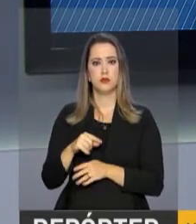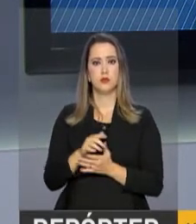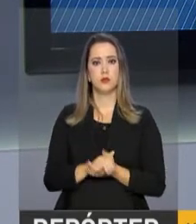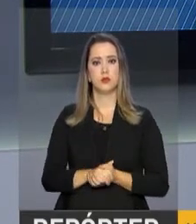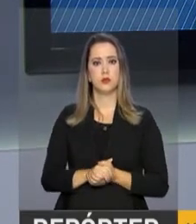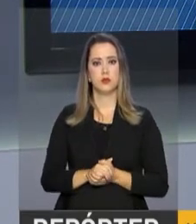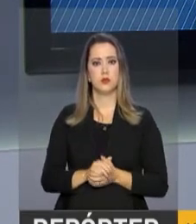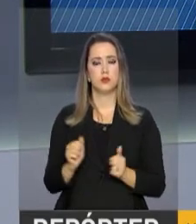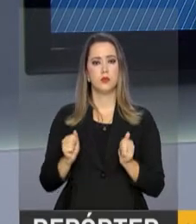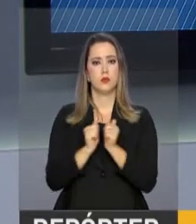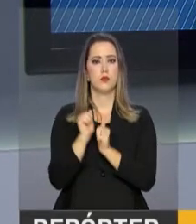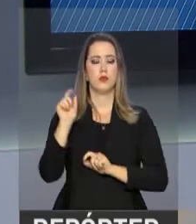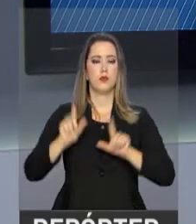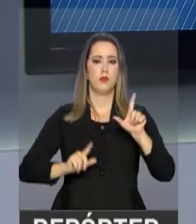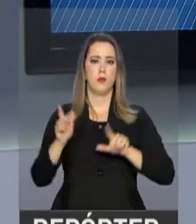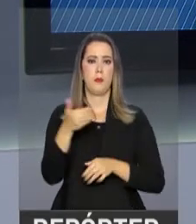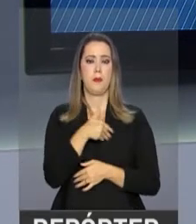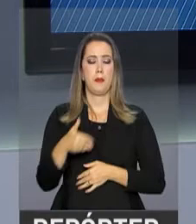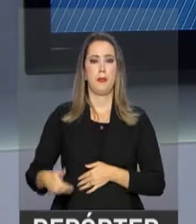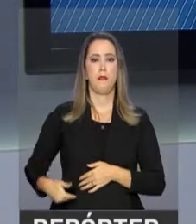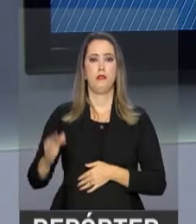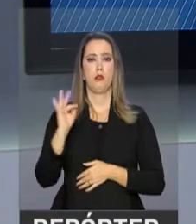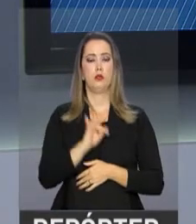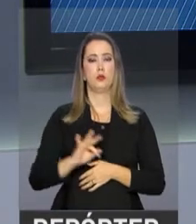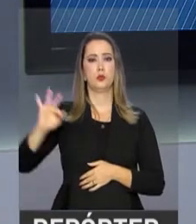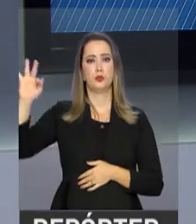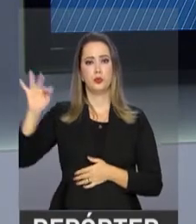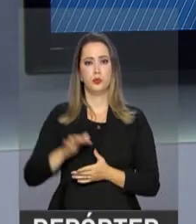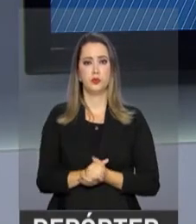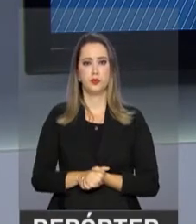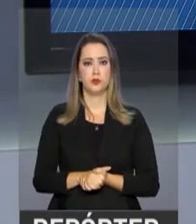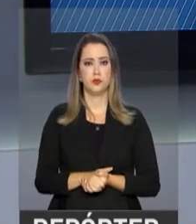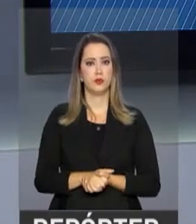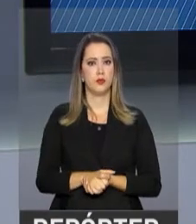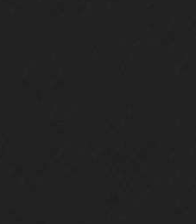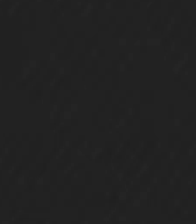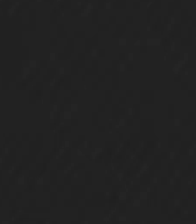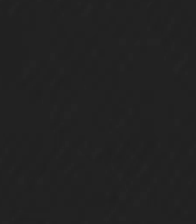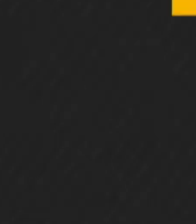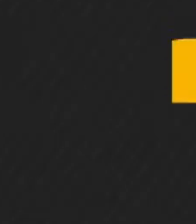youtube continue com a gente aqui na nbr a tv do governo federal